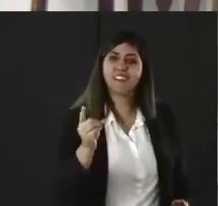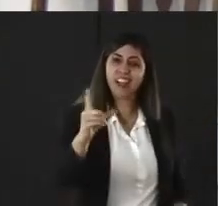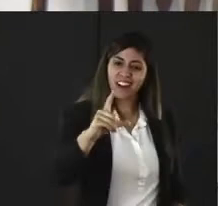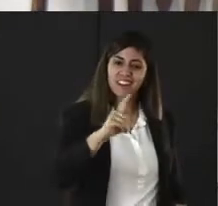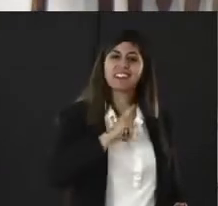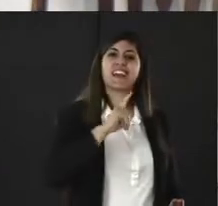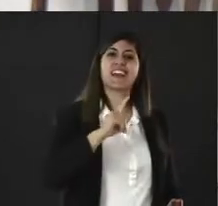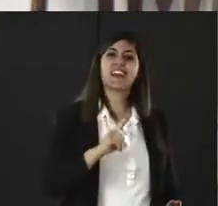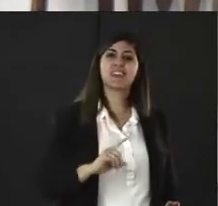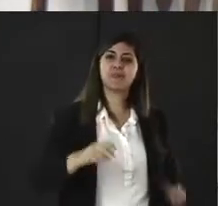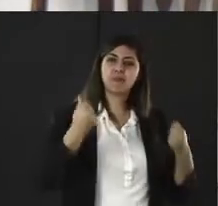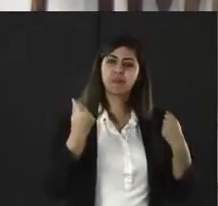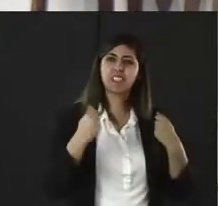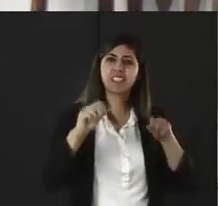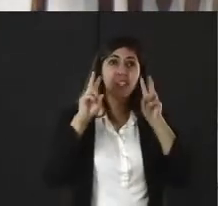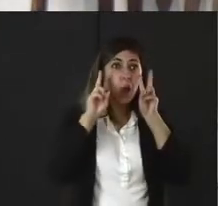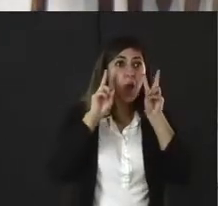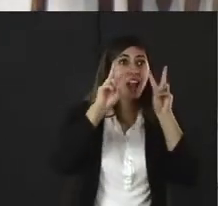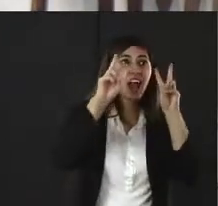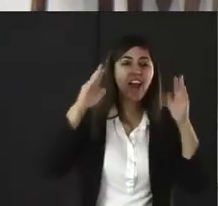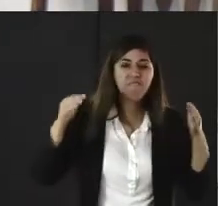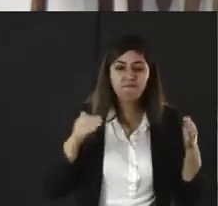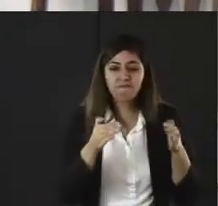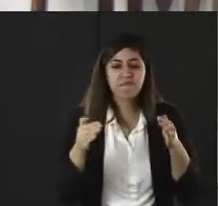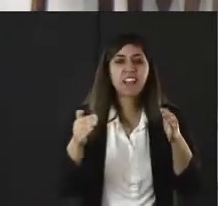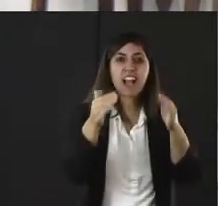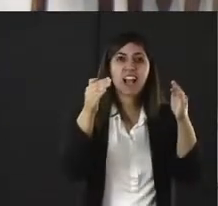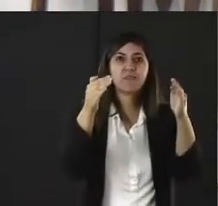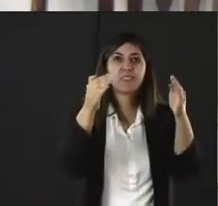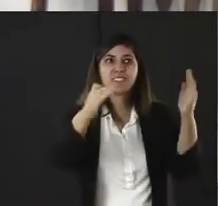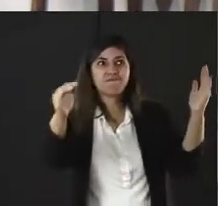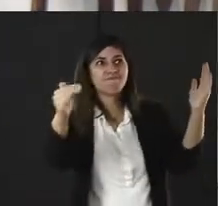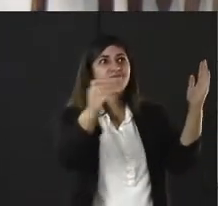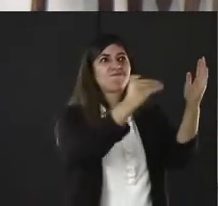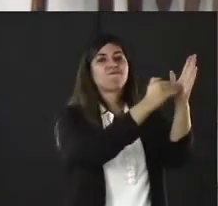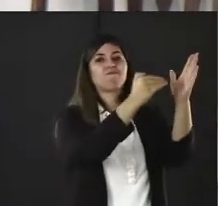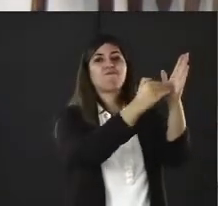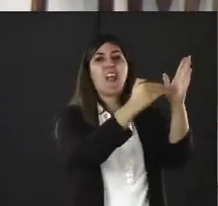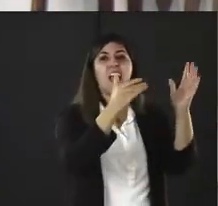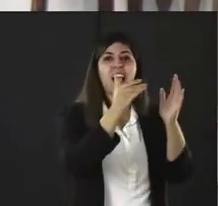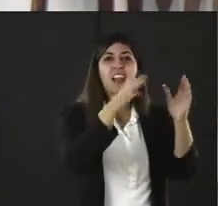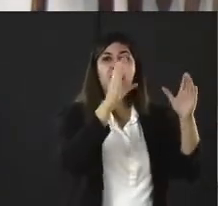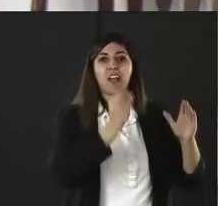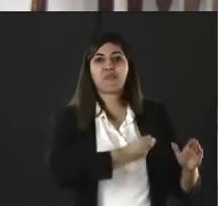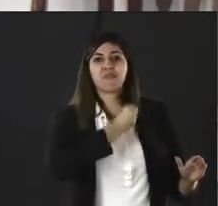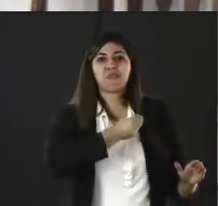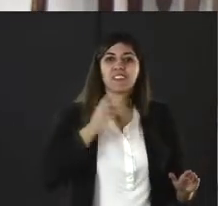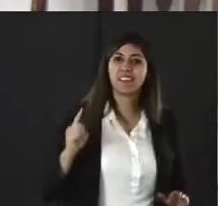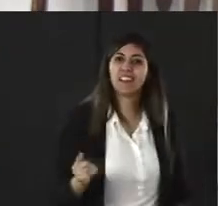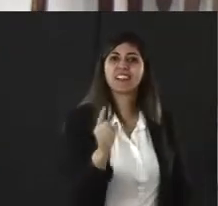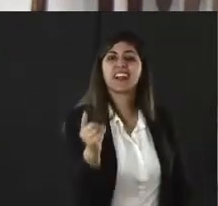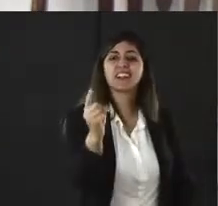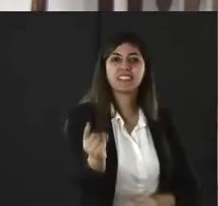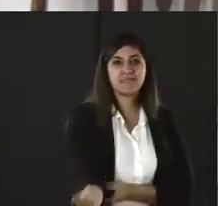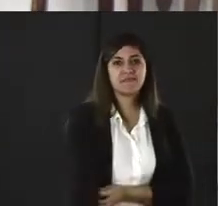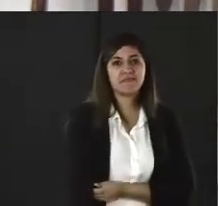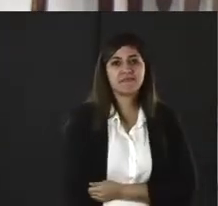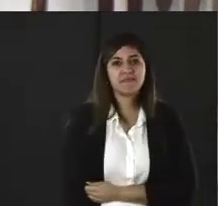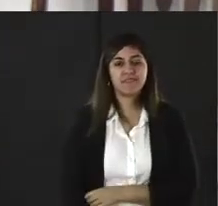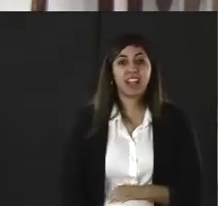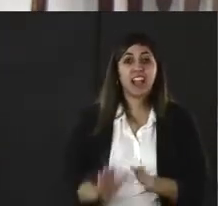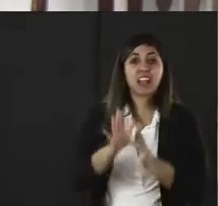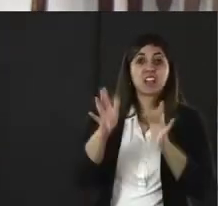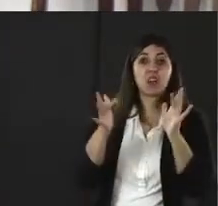precisa olhar para o caminho o caminho que leva à vida eterna esse era o sinal então cristo é um vetor